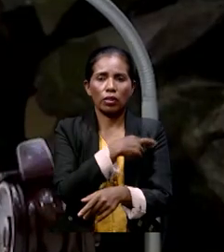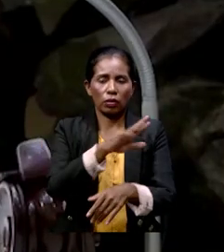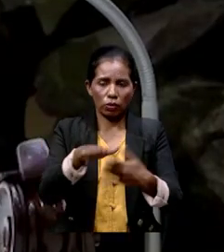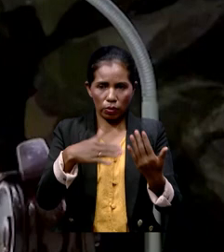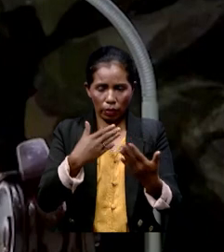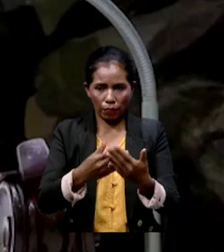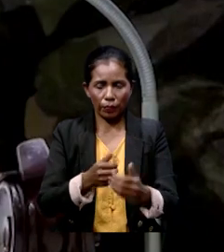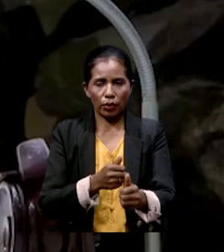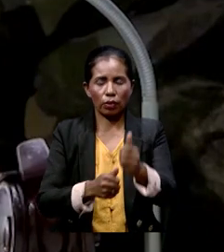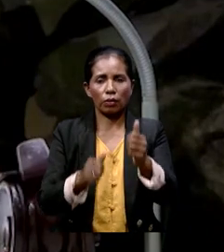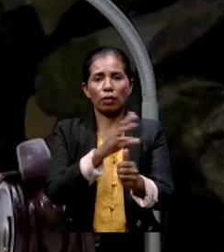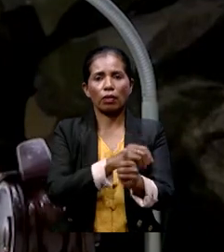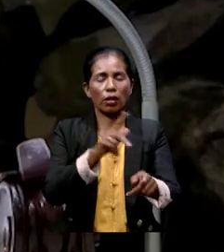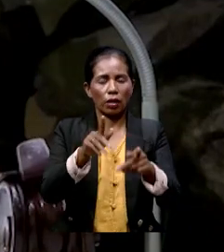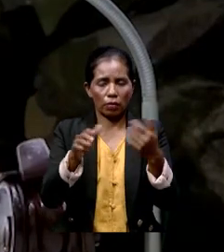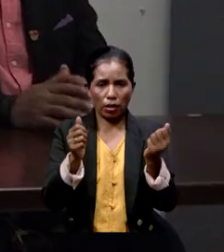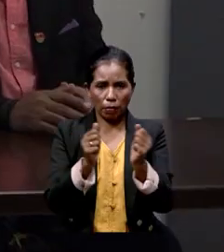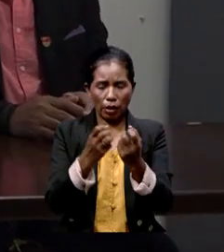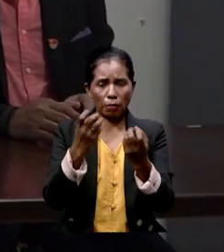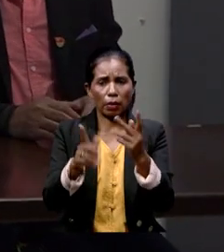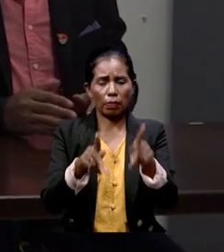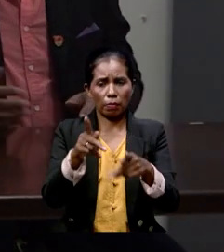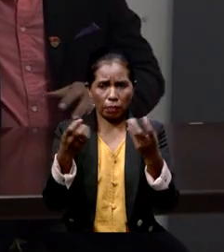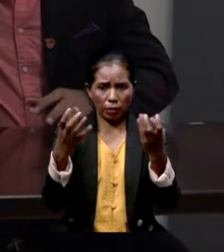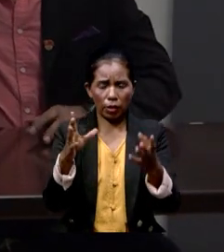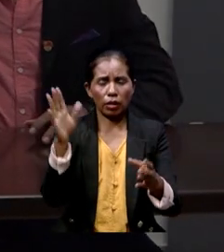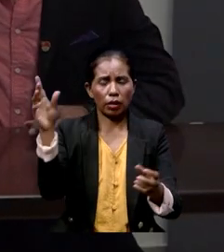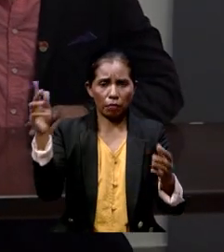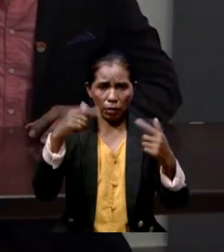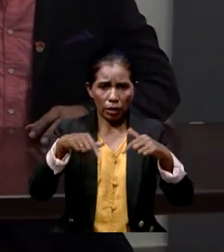comissão organizadora e marihun barihun mak se concentra ia dili